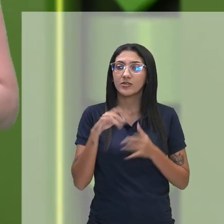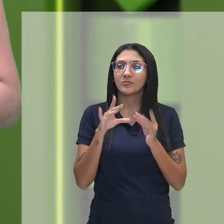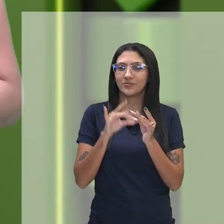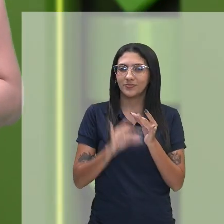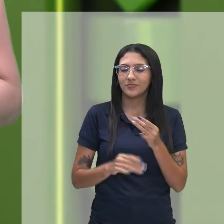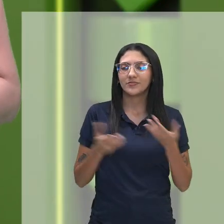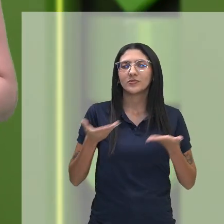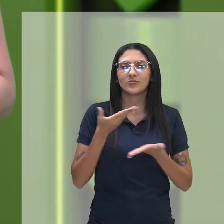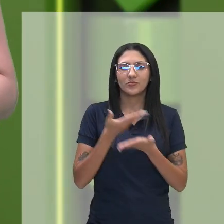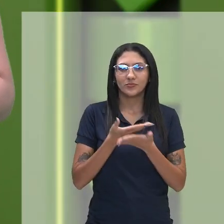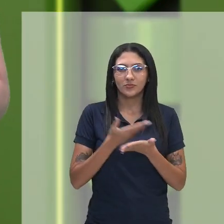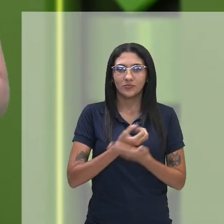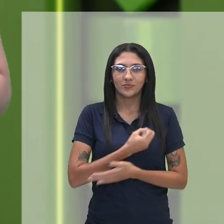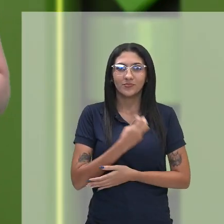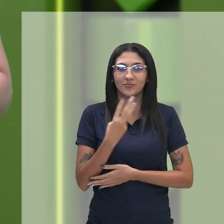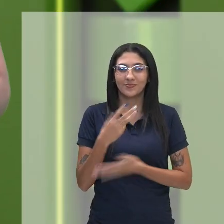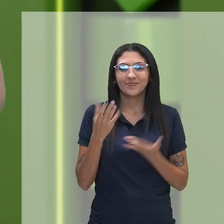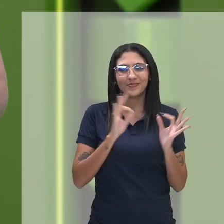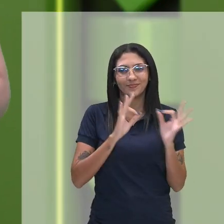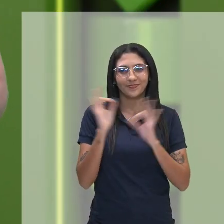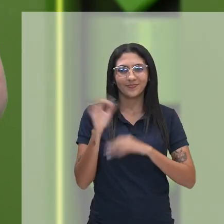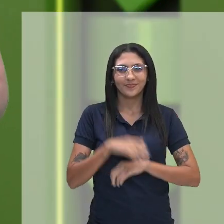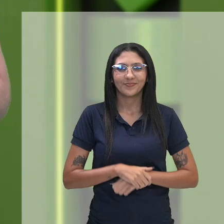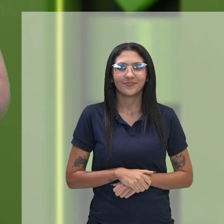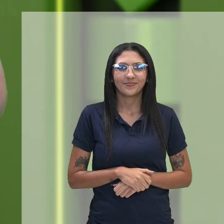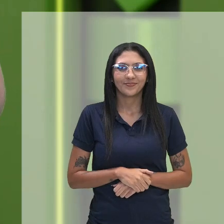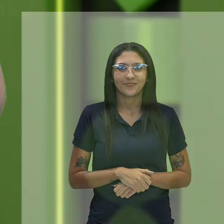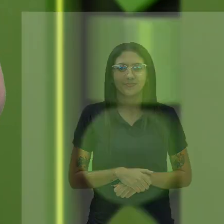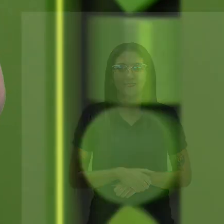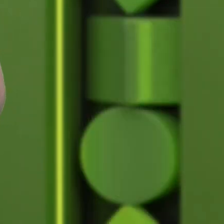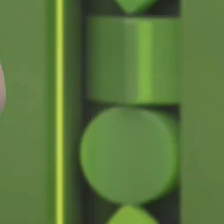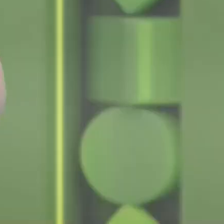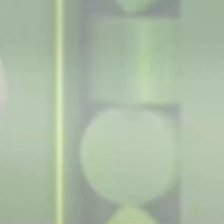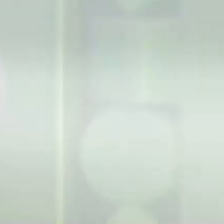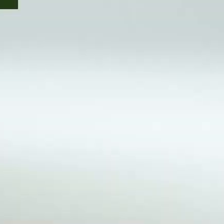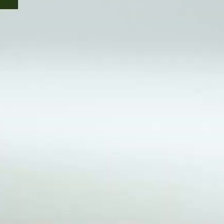detalhamento da aula de número 3 que nós iremos iniciar agora.